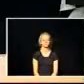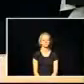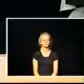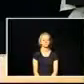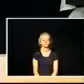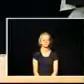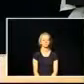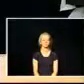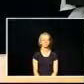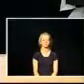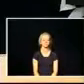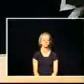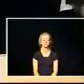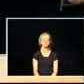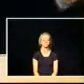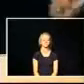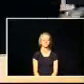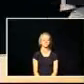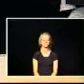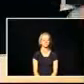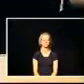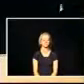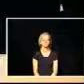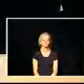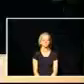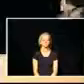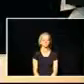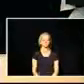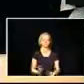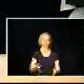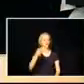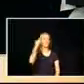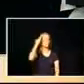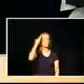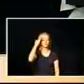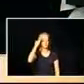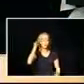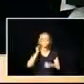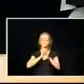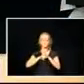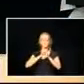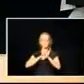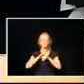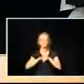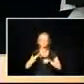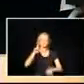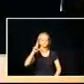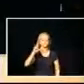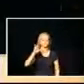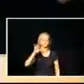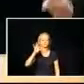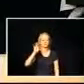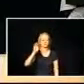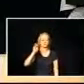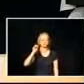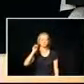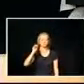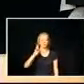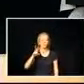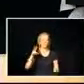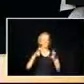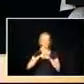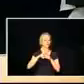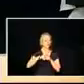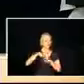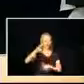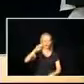pessoas que se organizam, que já sabiam, dialogaram com o reitor, chegaram nesse número, brigaram dentro dos conselhos por